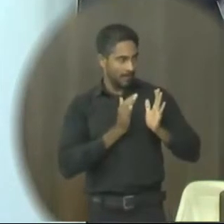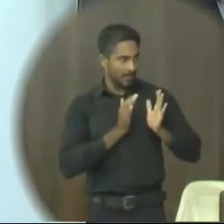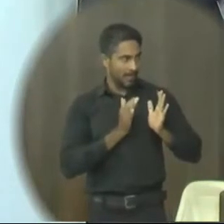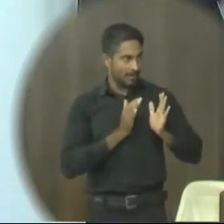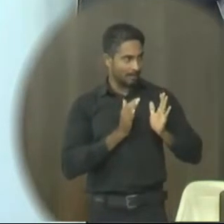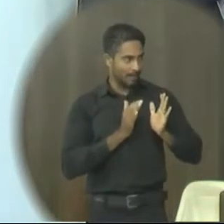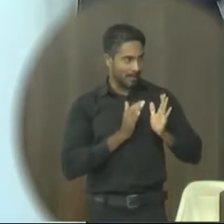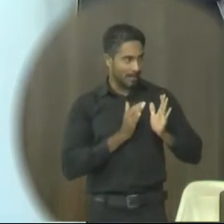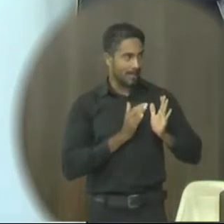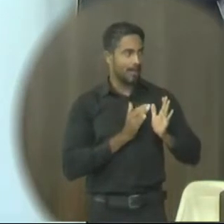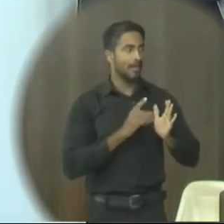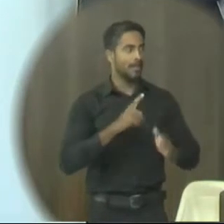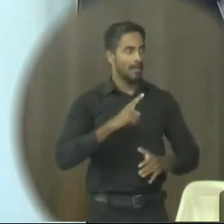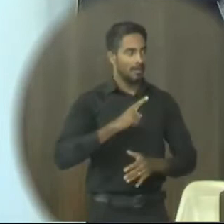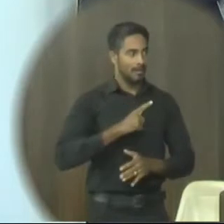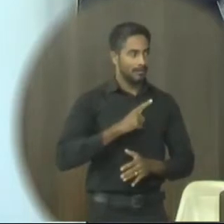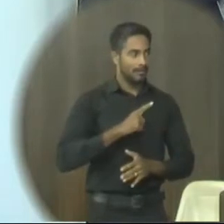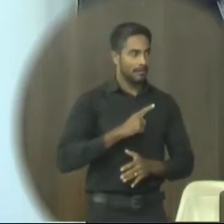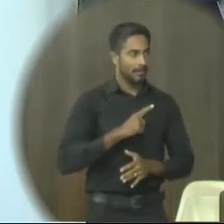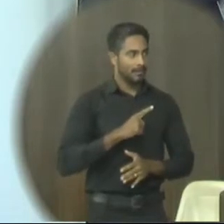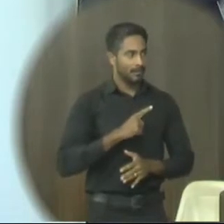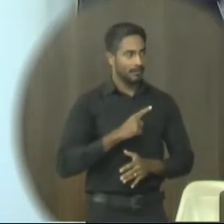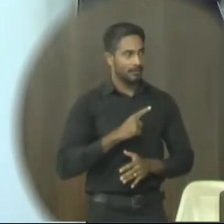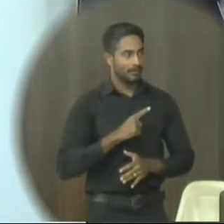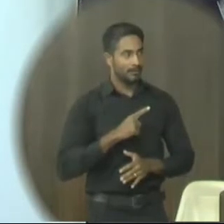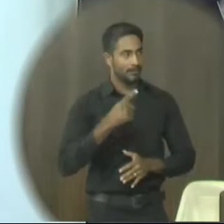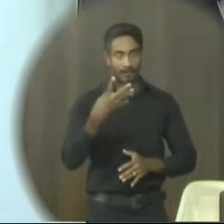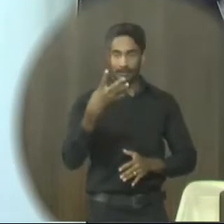Eu tenho 40